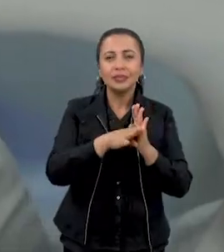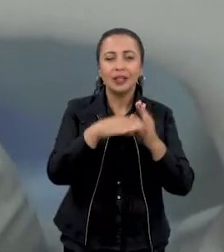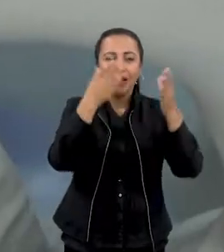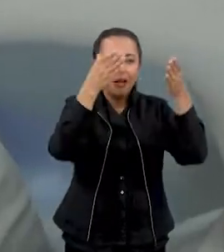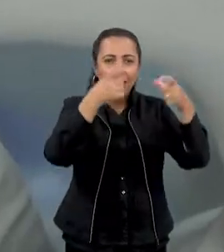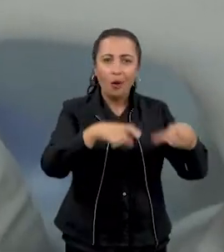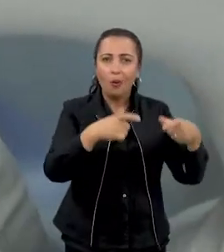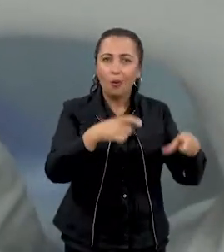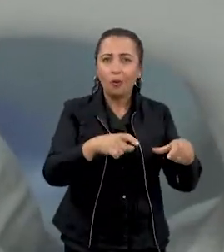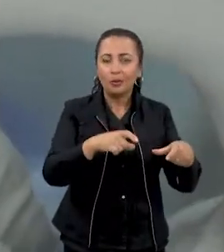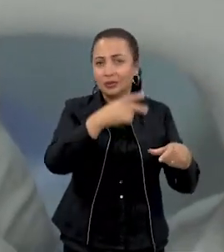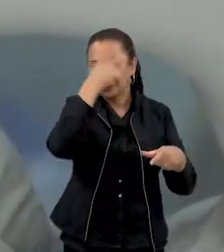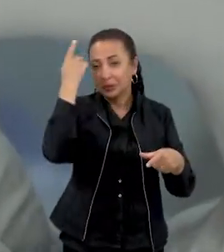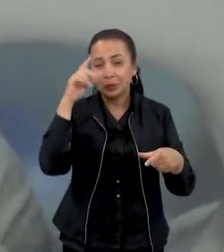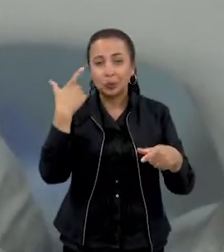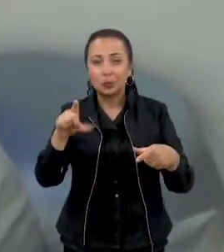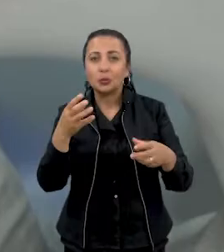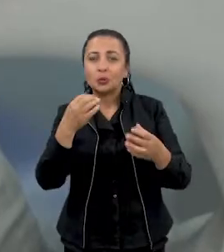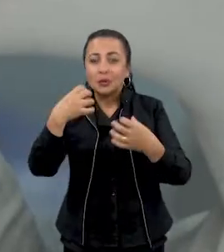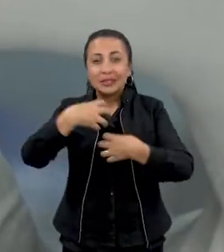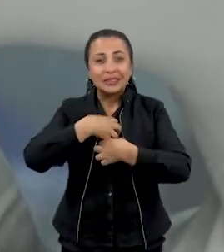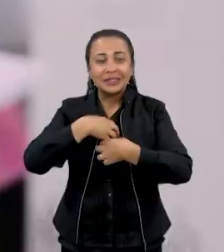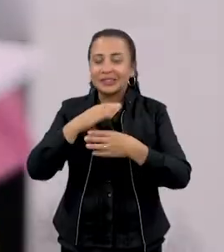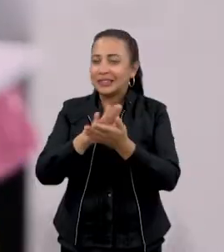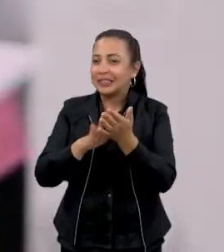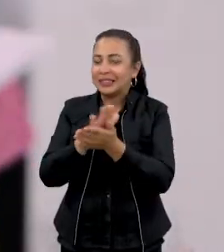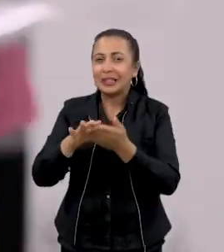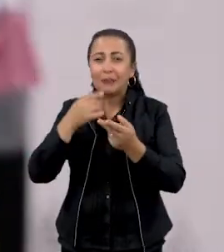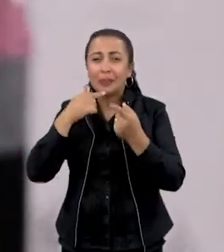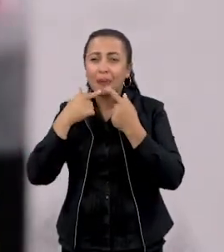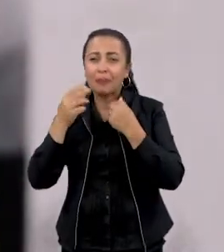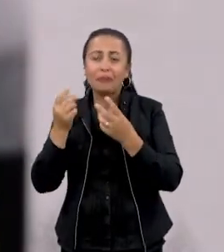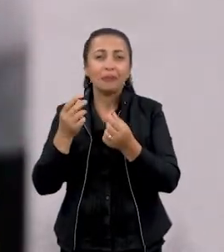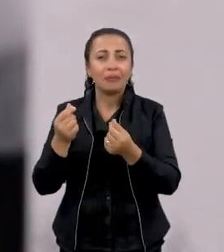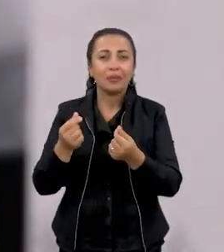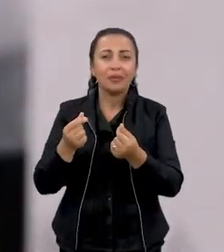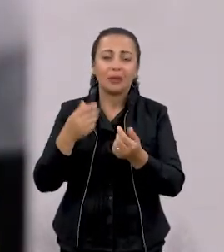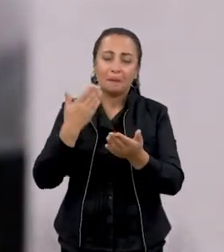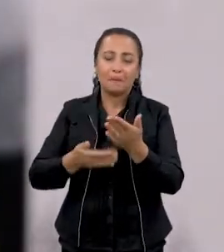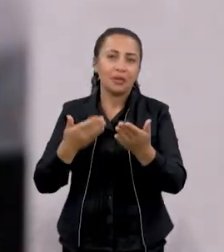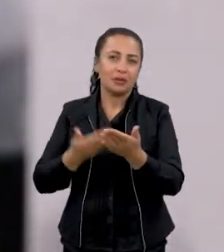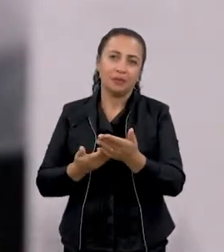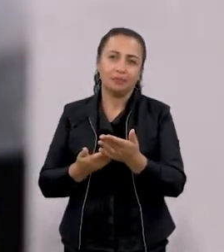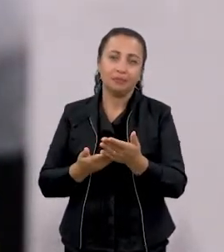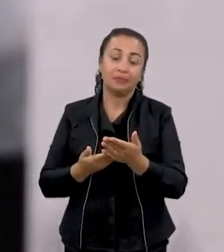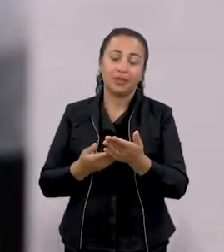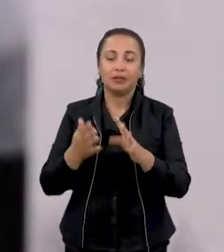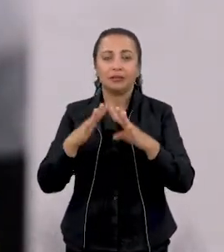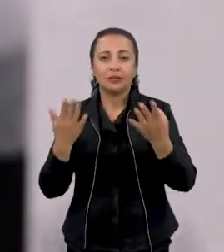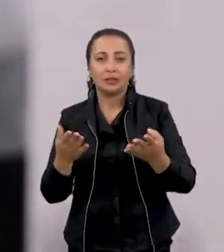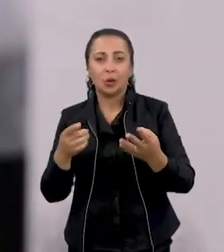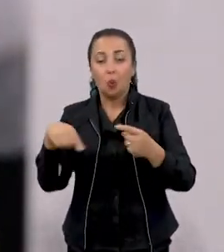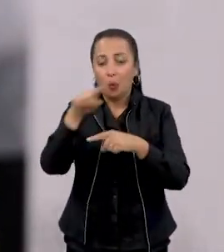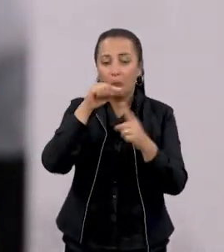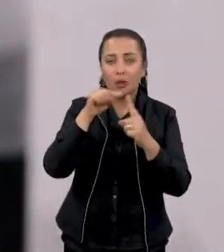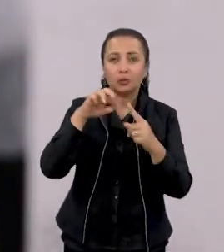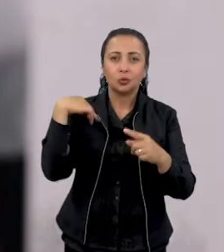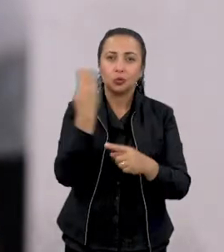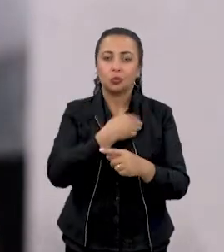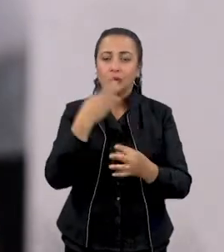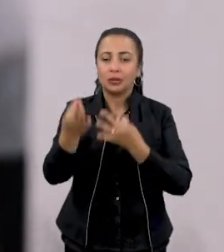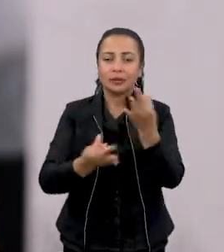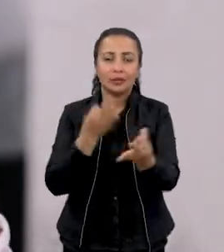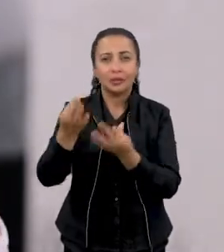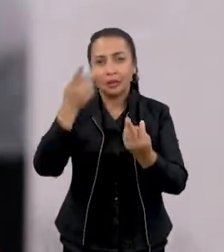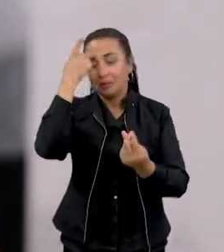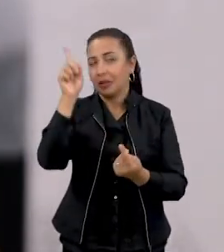essa fase da digeusia, que é a modificação do paladar e ele perder esse paladar, né? Então, assim, o objetivo é a